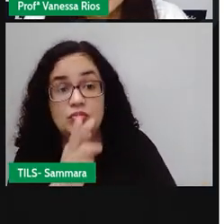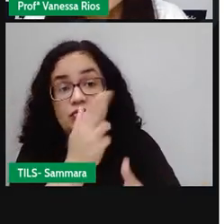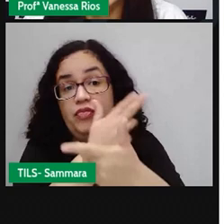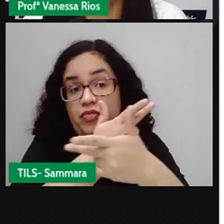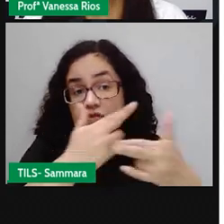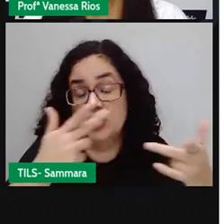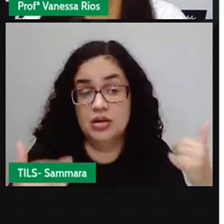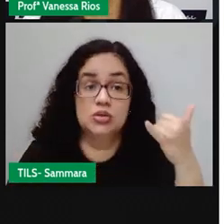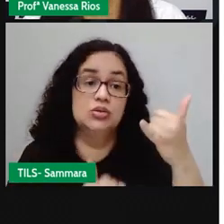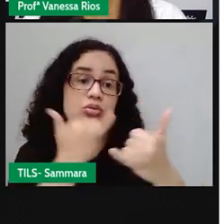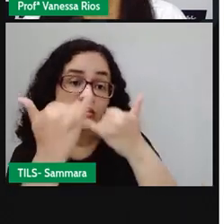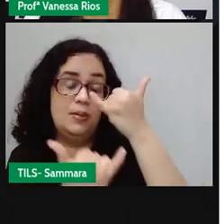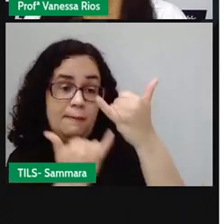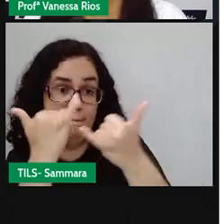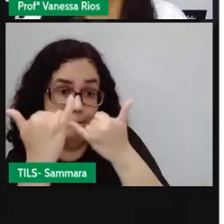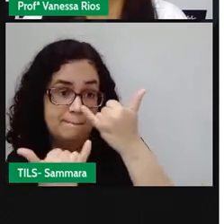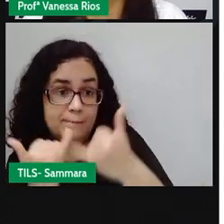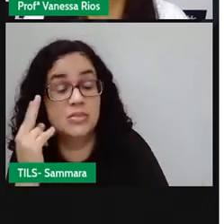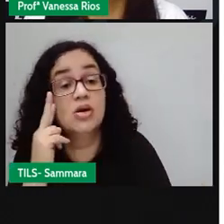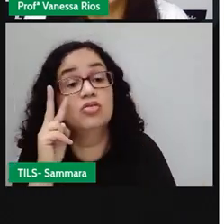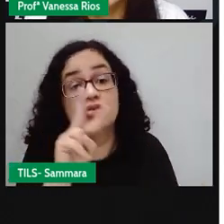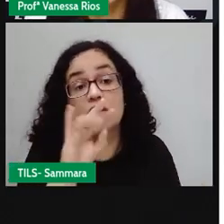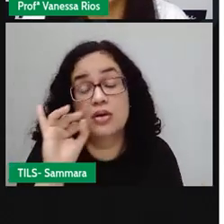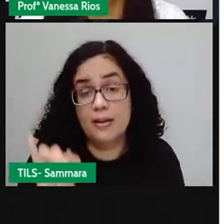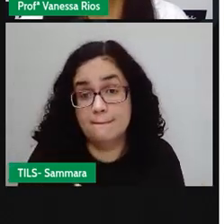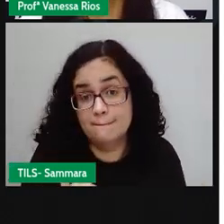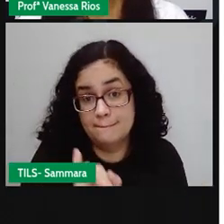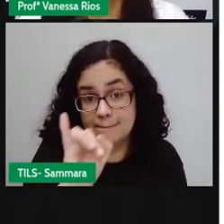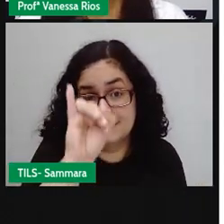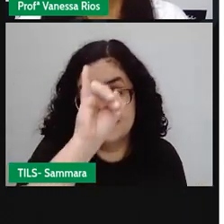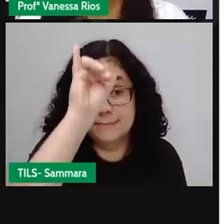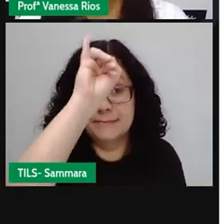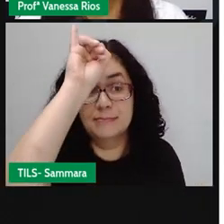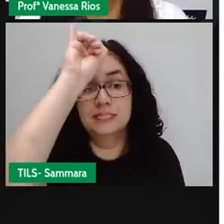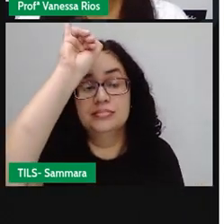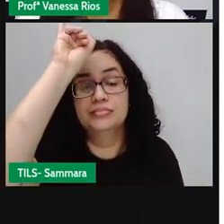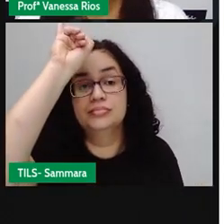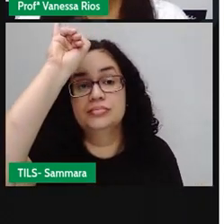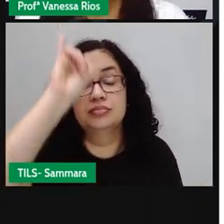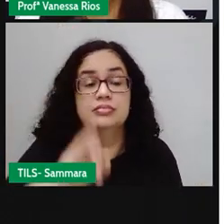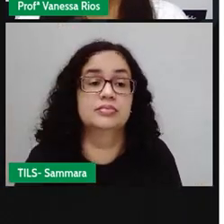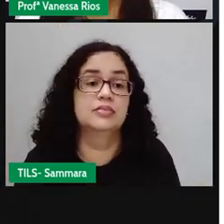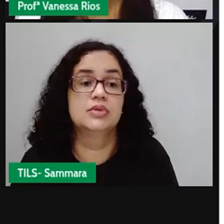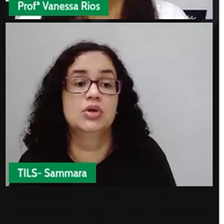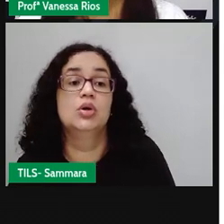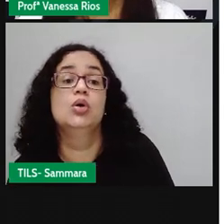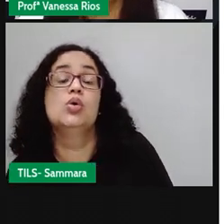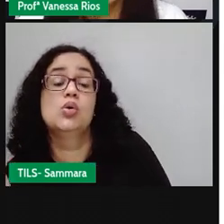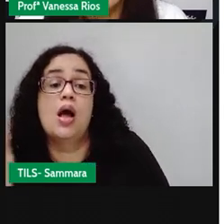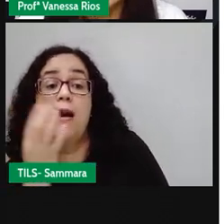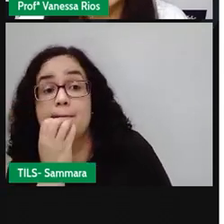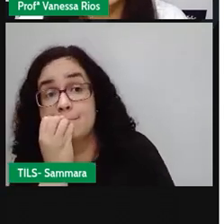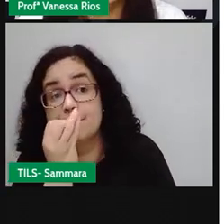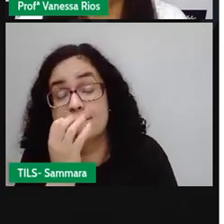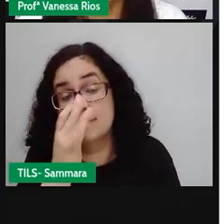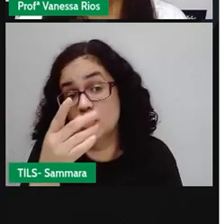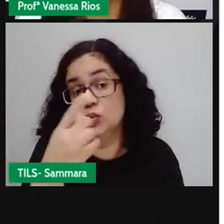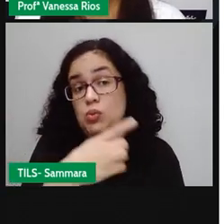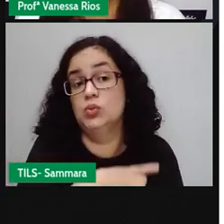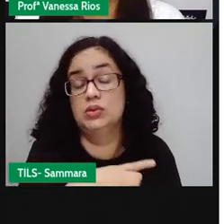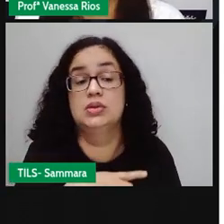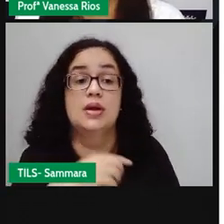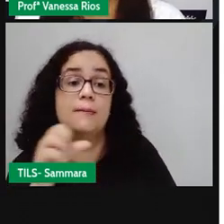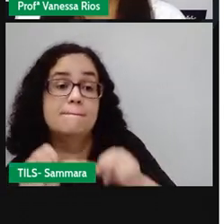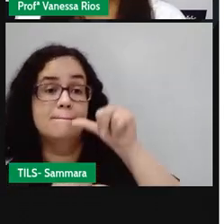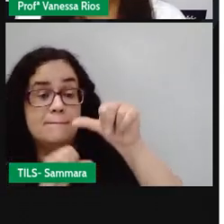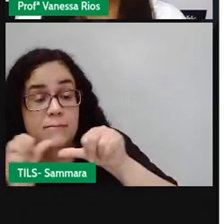vários tipos de brinquedos, viram a importância, né? E é assim, o quanto é bom existir essa variedade,